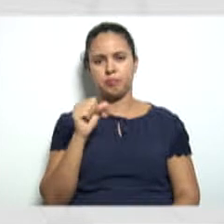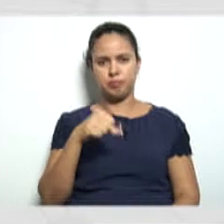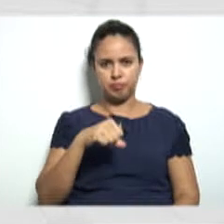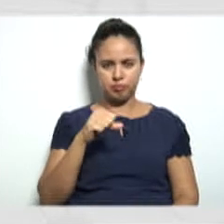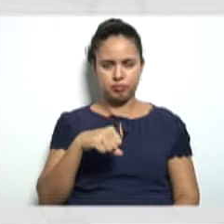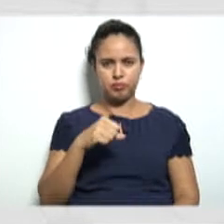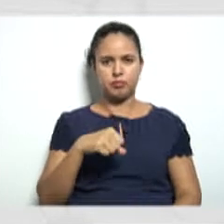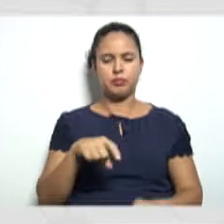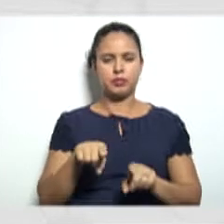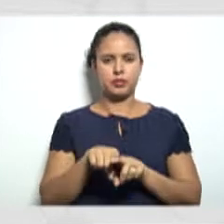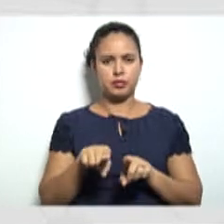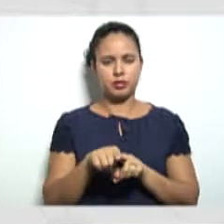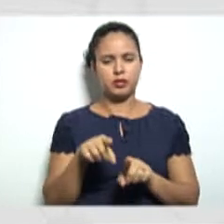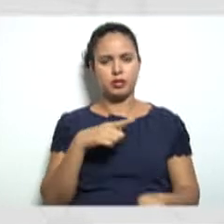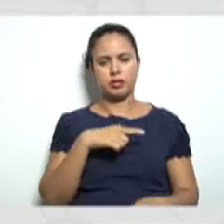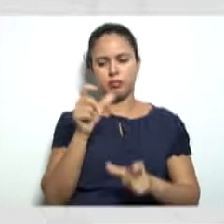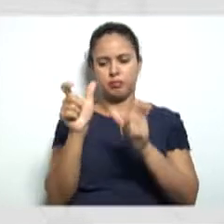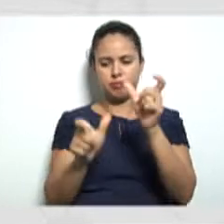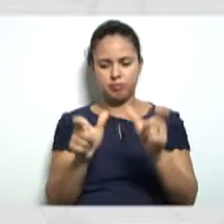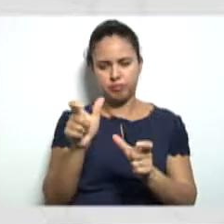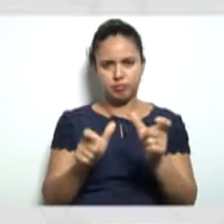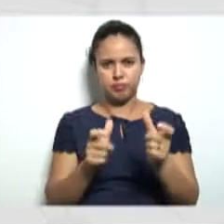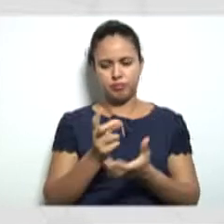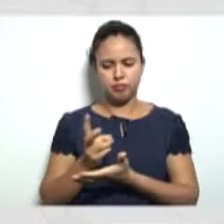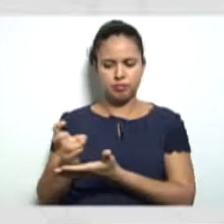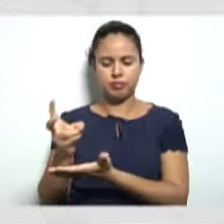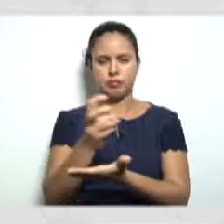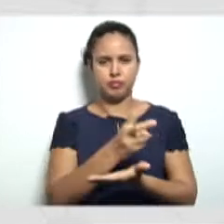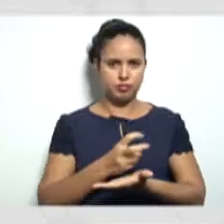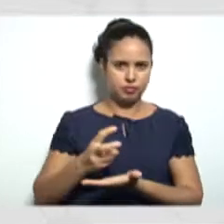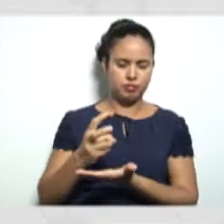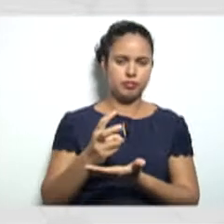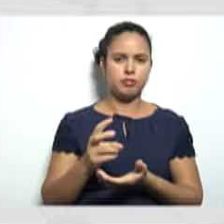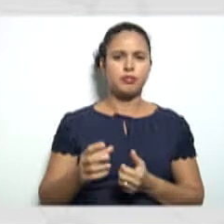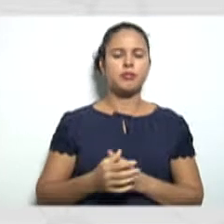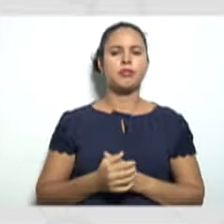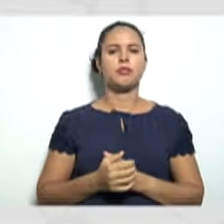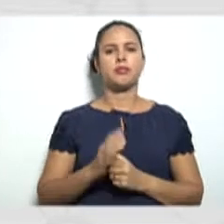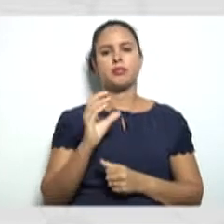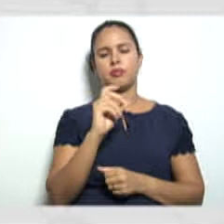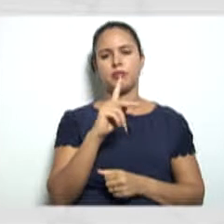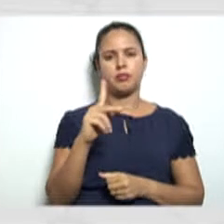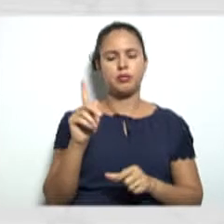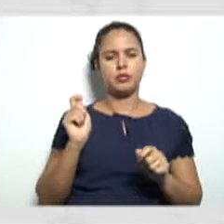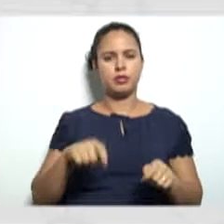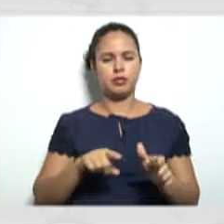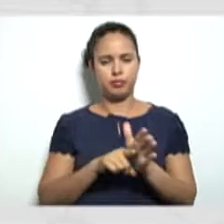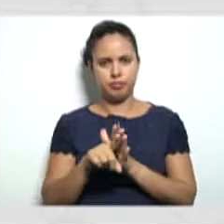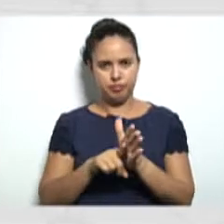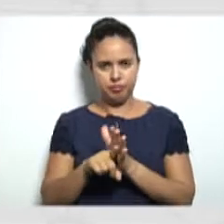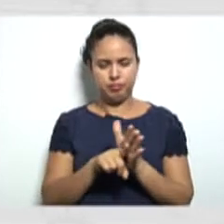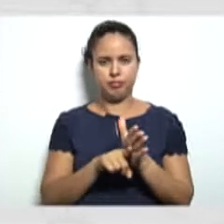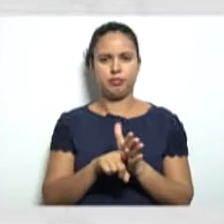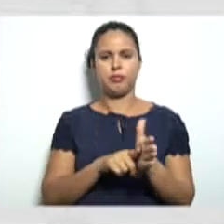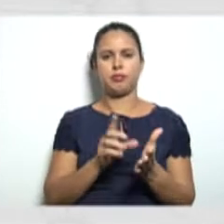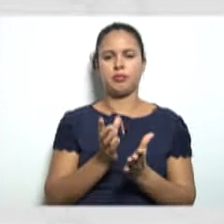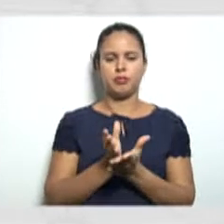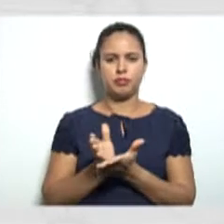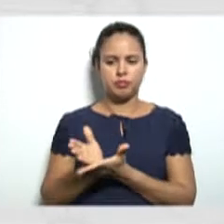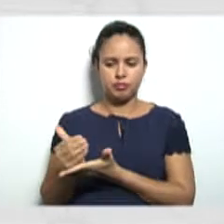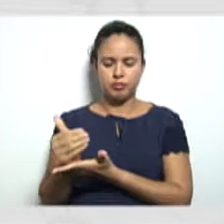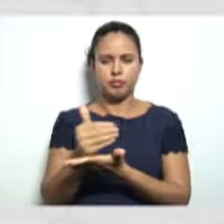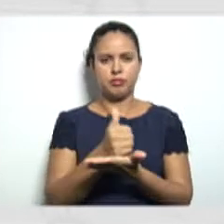temos muitos garimpeiros. Nesse ramo, as cooperativas têm o papel de pesquisar, extrair,